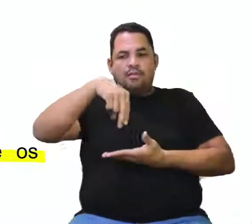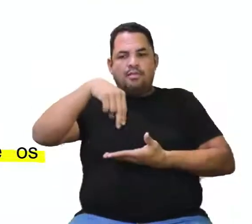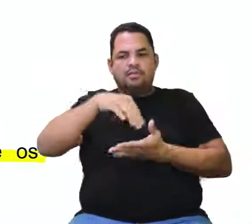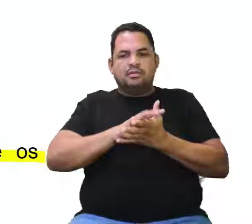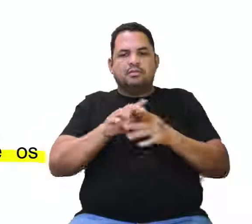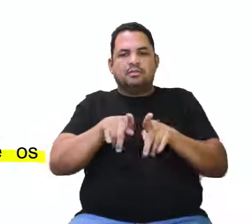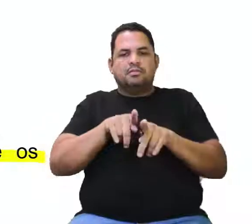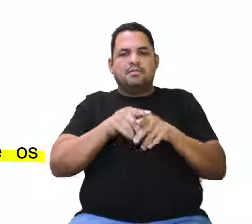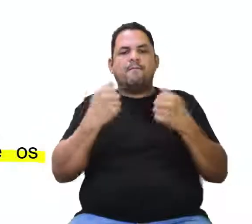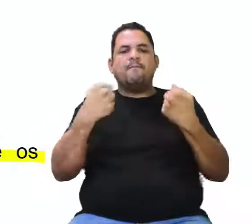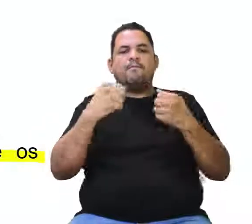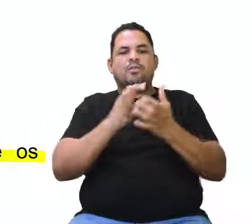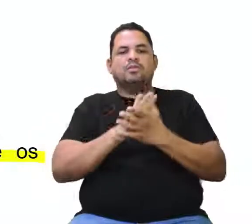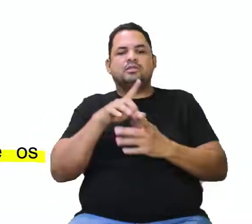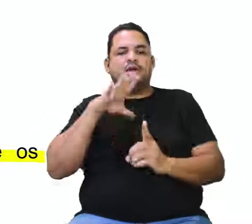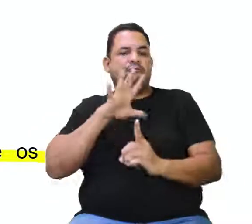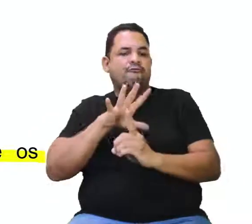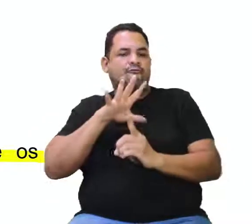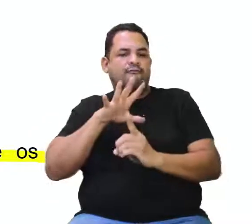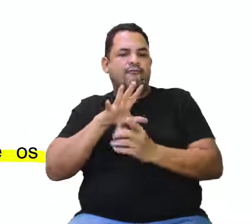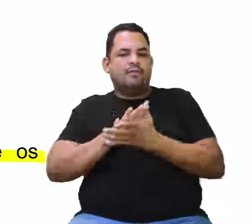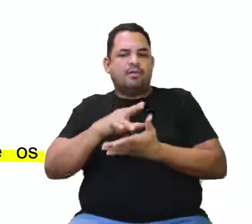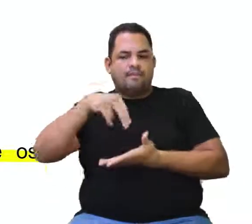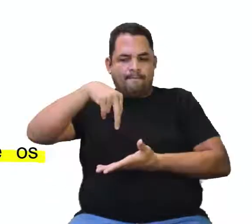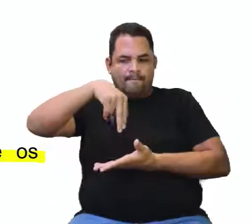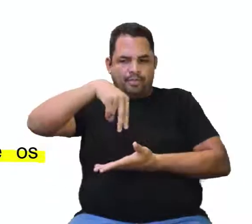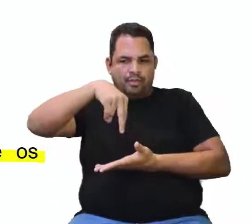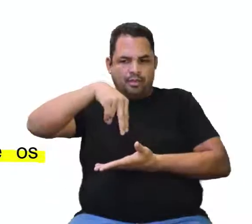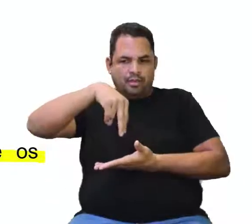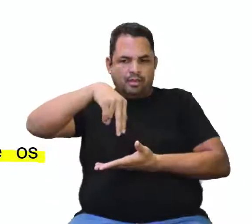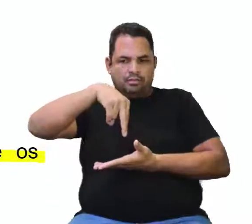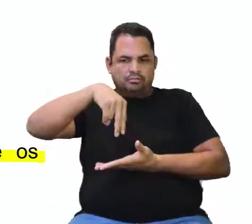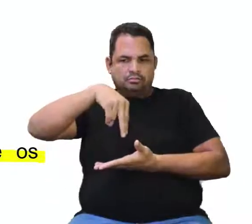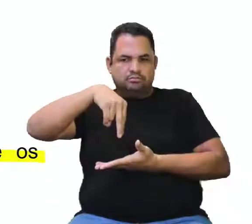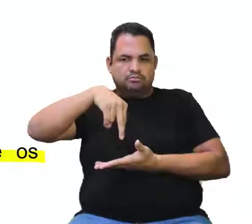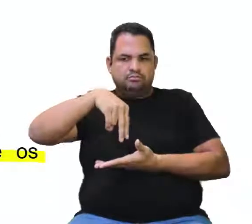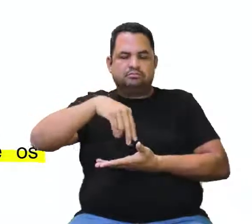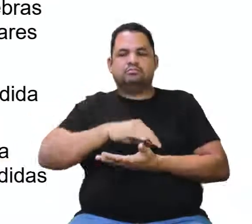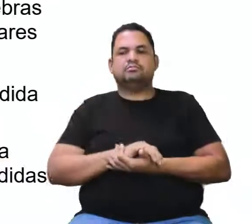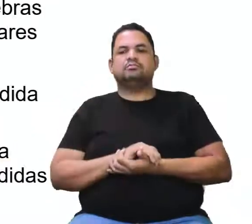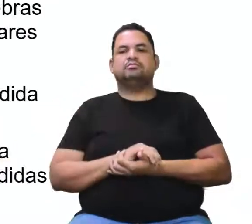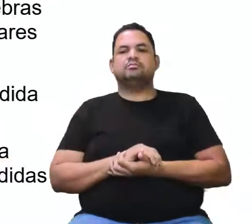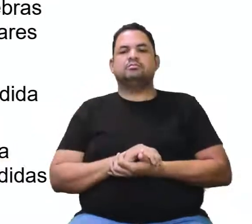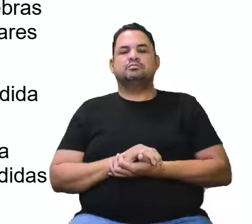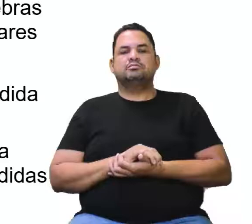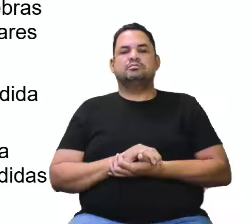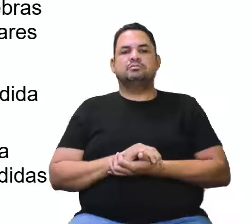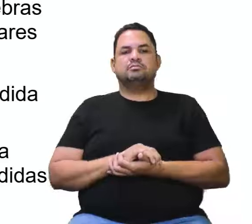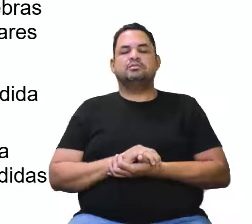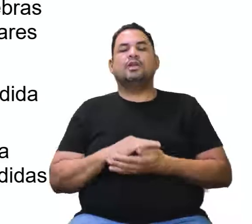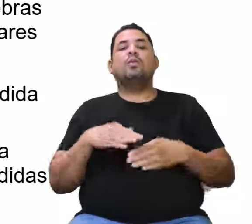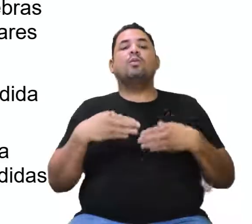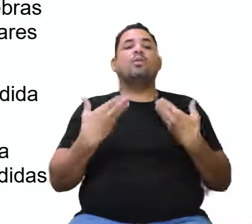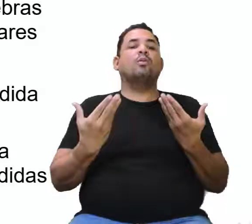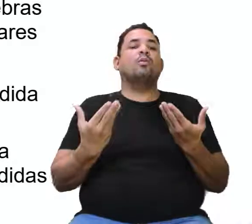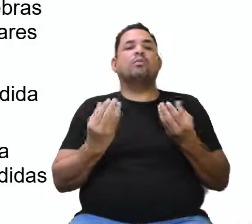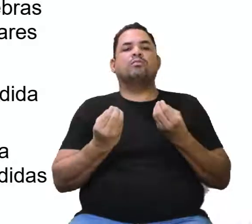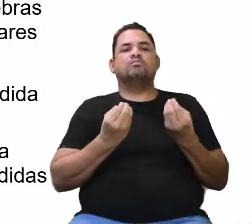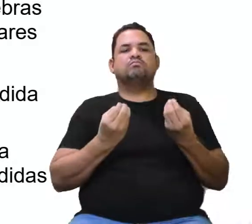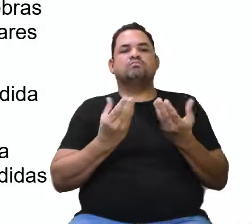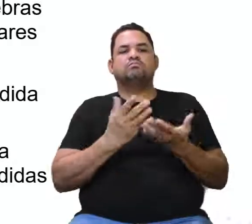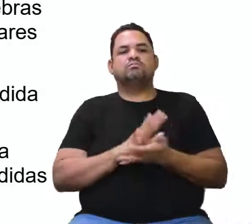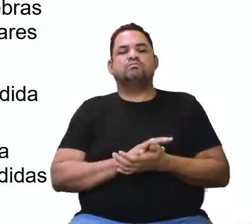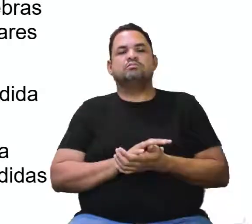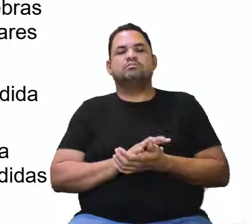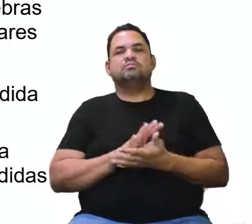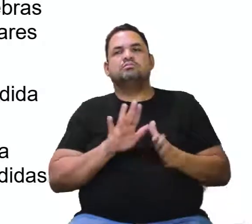ela também pode comprometer a região dos membros inferiores. Vamos seguir. E aí, como que fica isso?